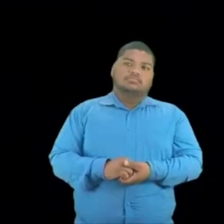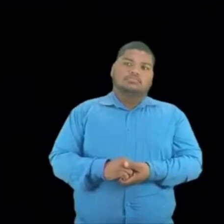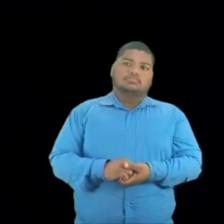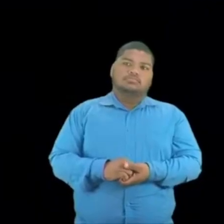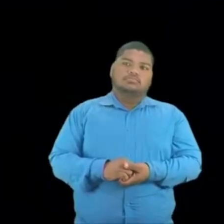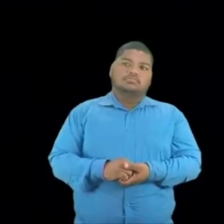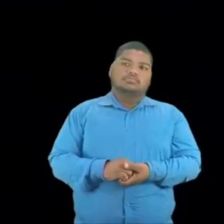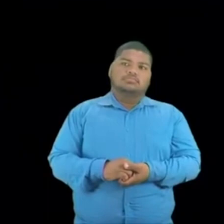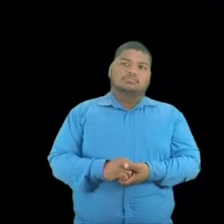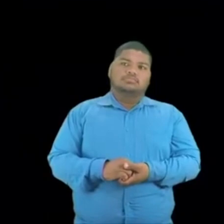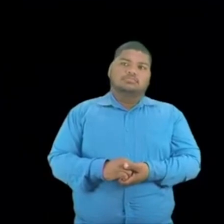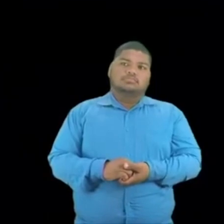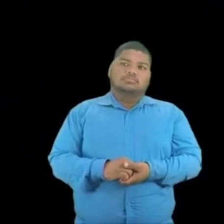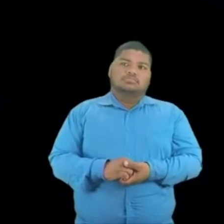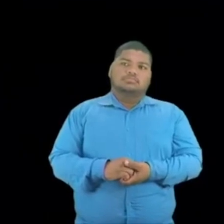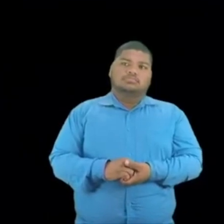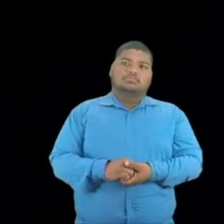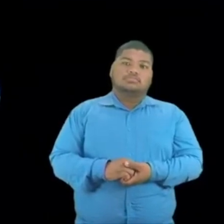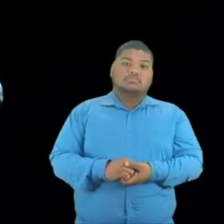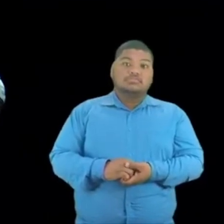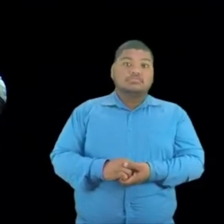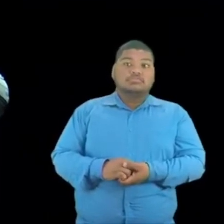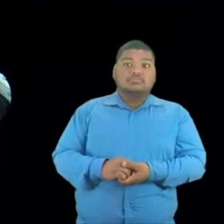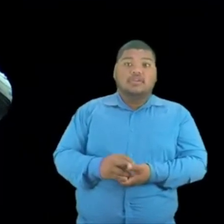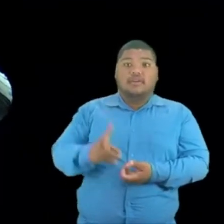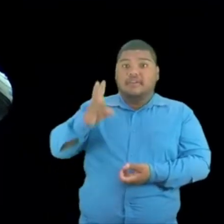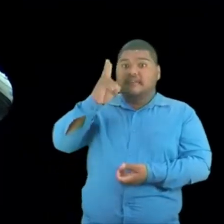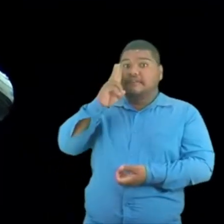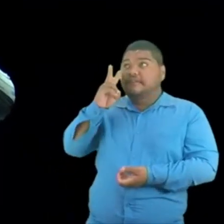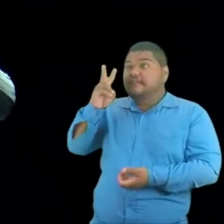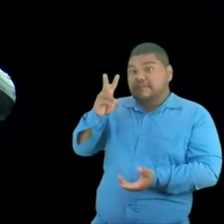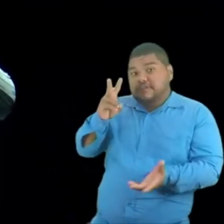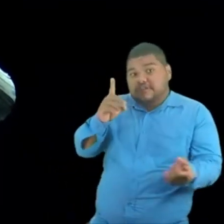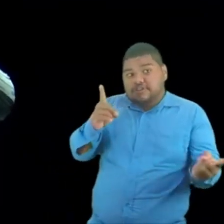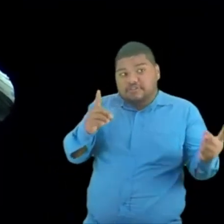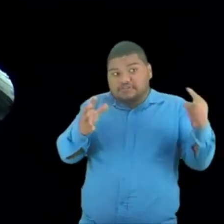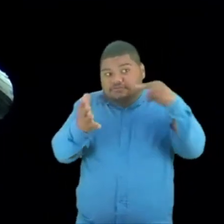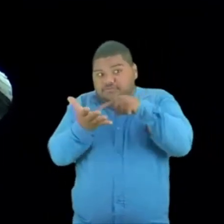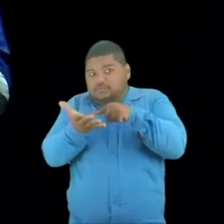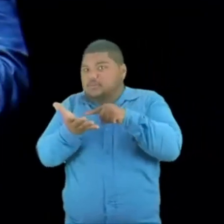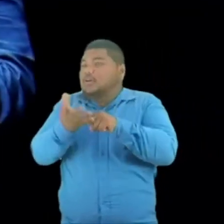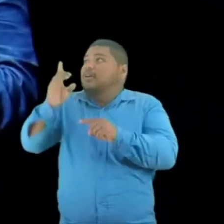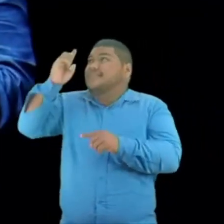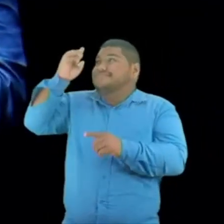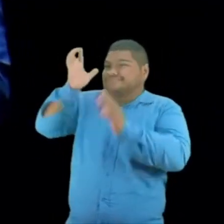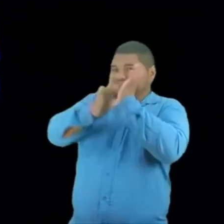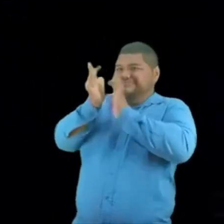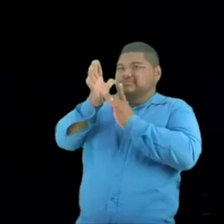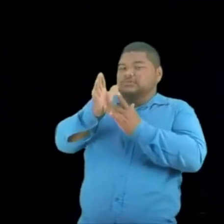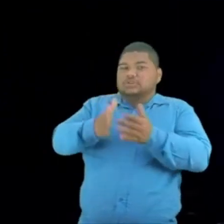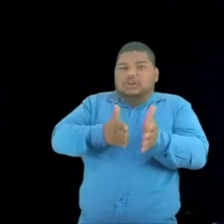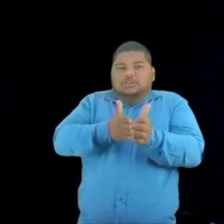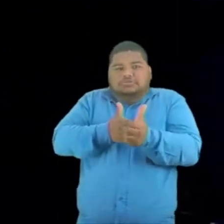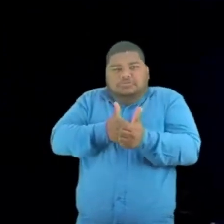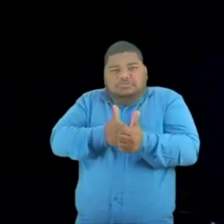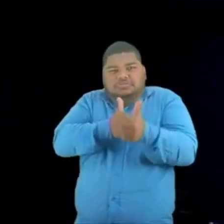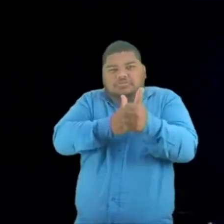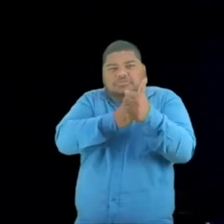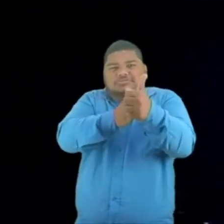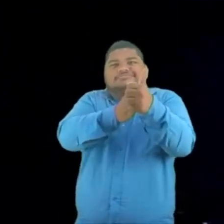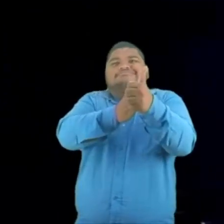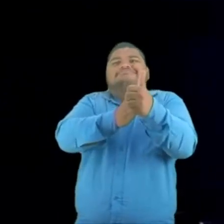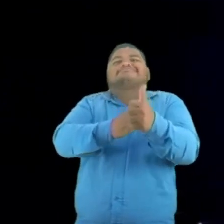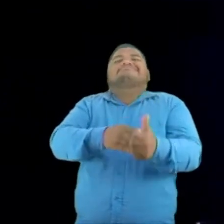Vir a Cristo, meus irmãos, não custa nada. Seguir a Cristo custa alguma